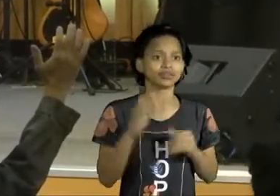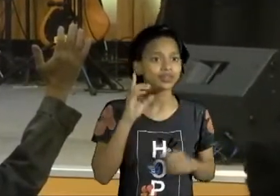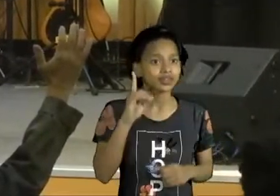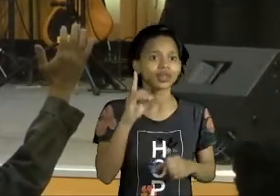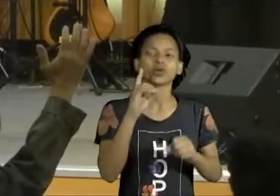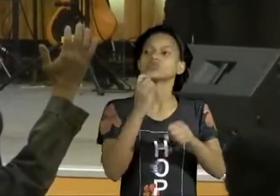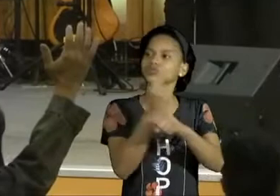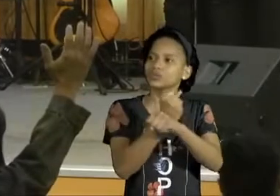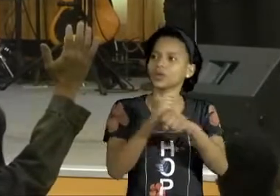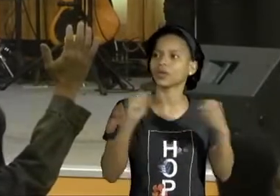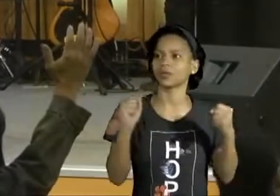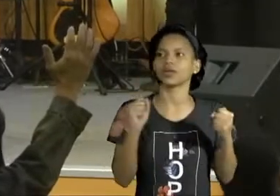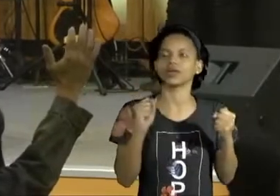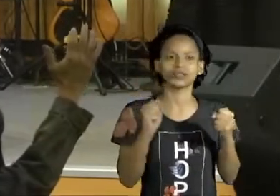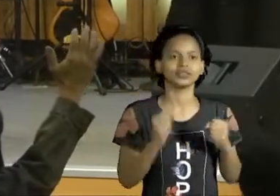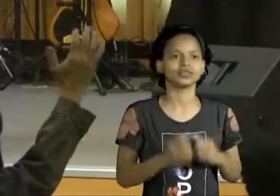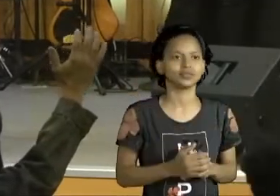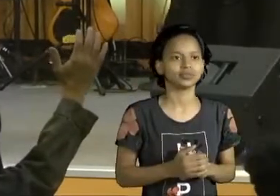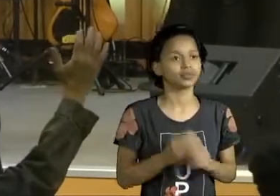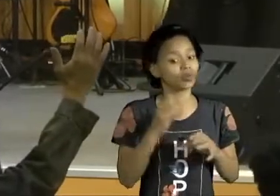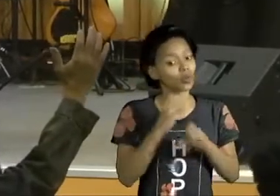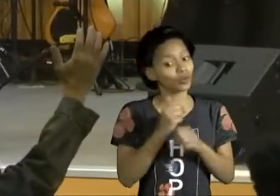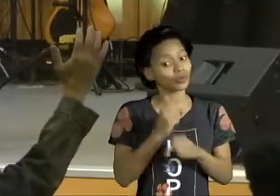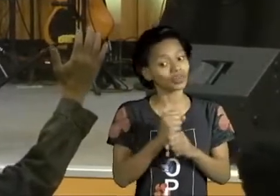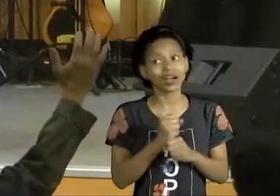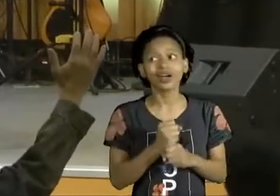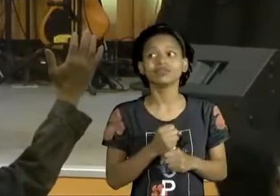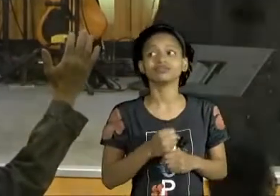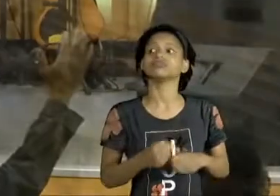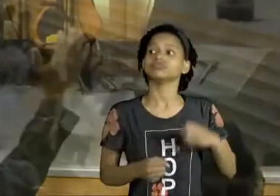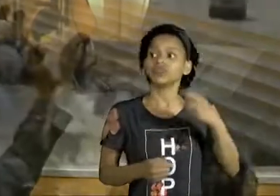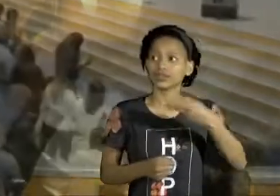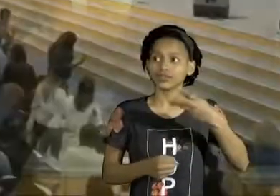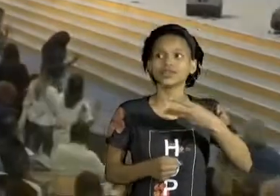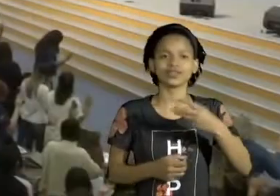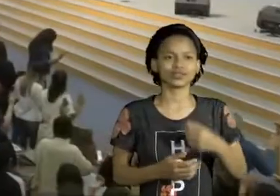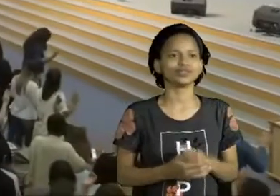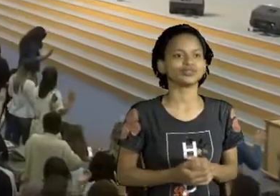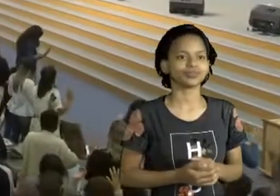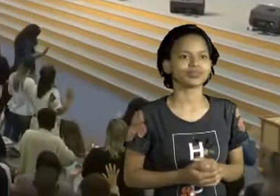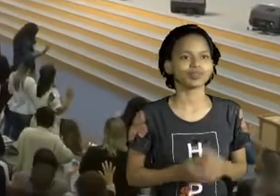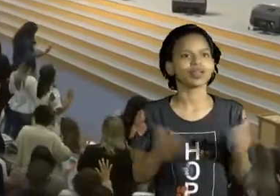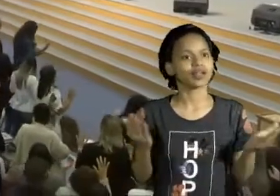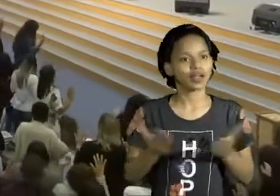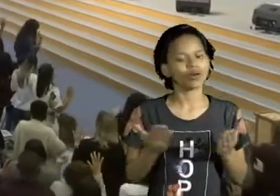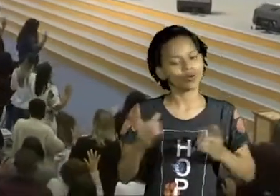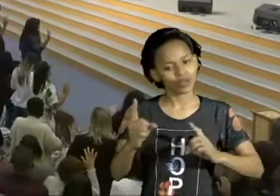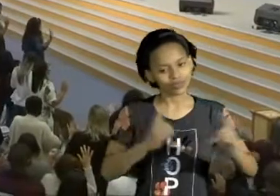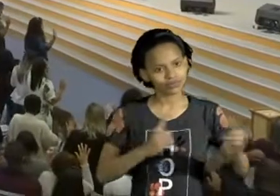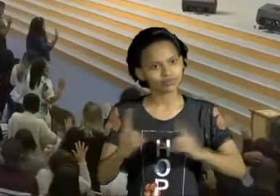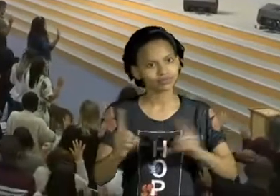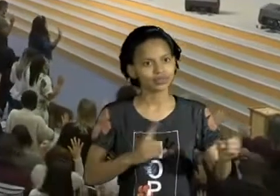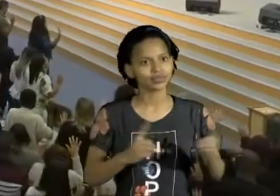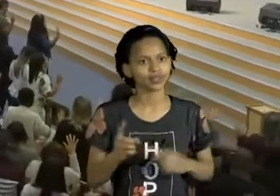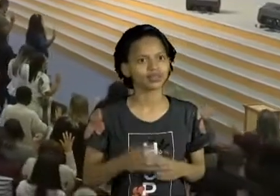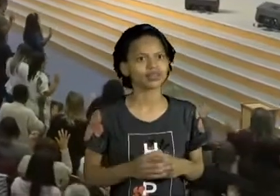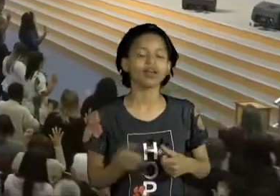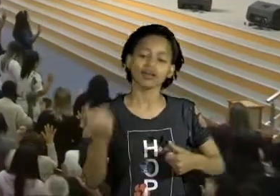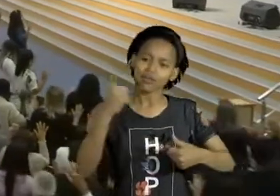eu, é você? 3. Tira o pé do chão agora e vem para Cristo. Tira o pé do chão agora e volta para a casa do Pai.